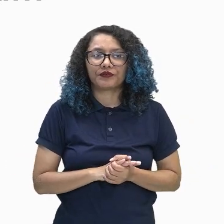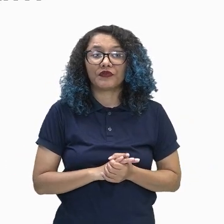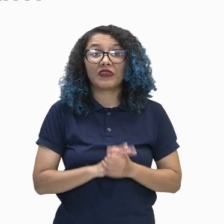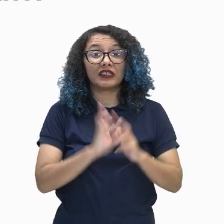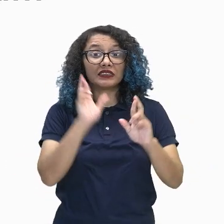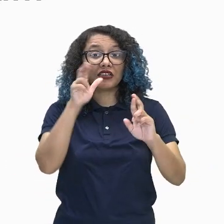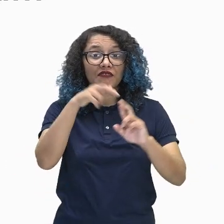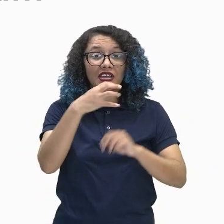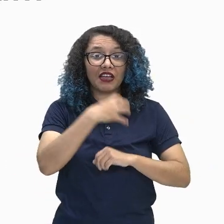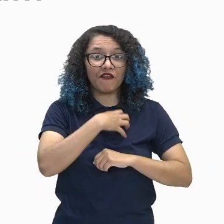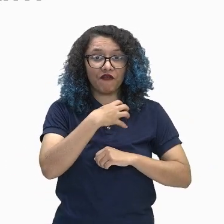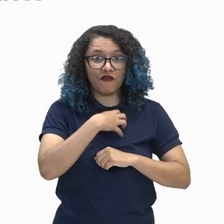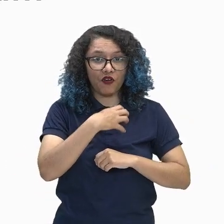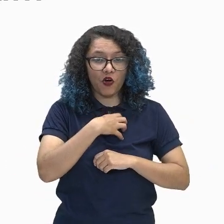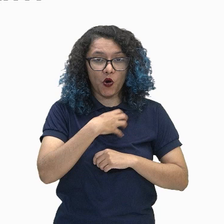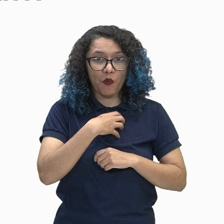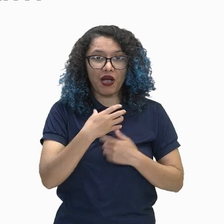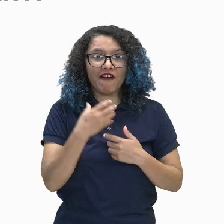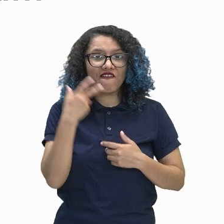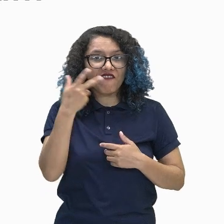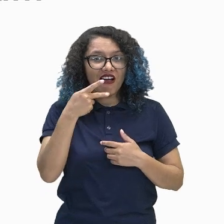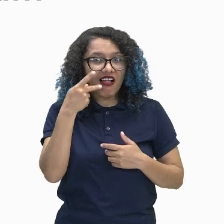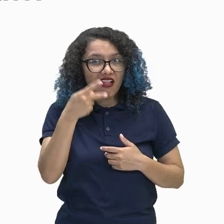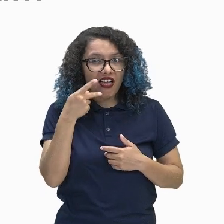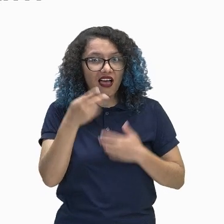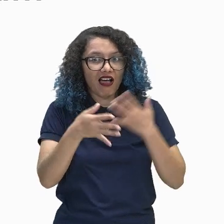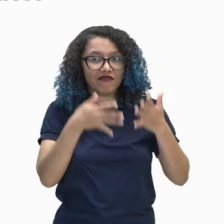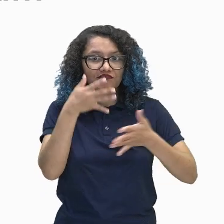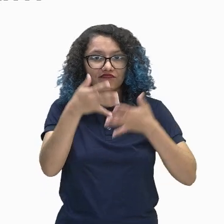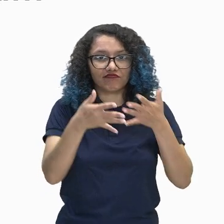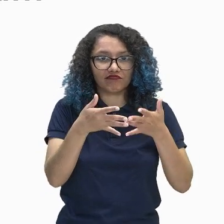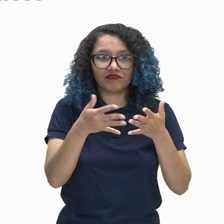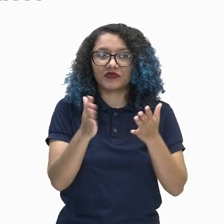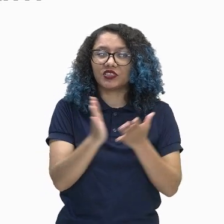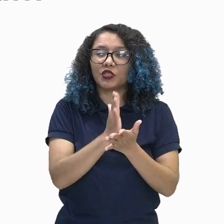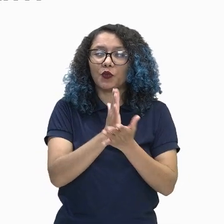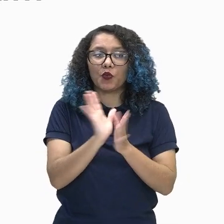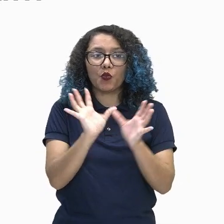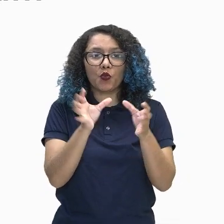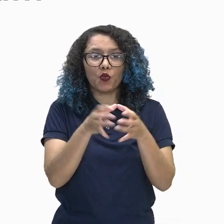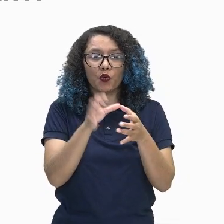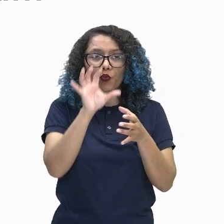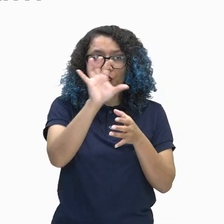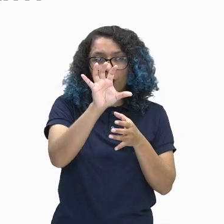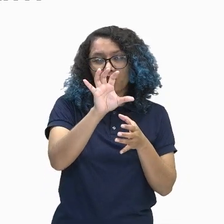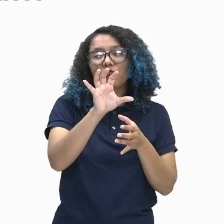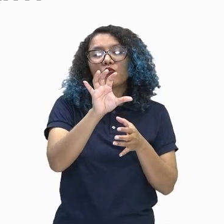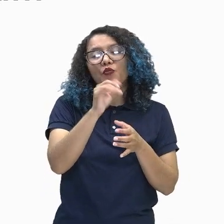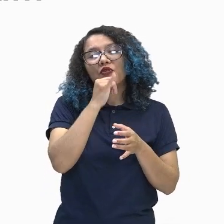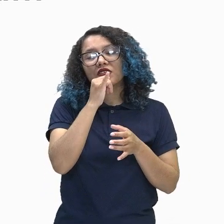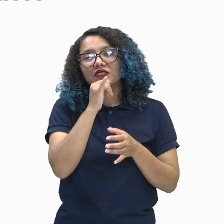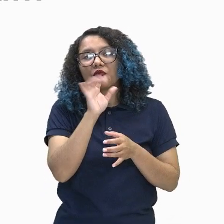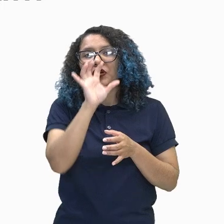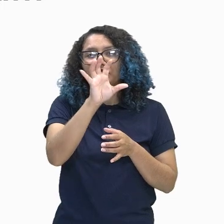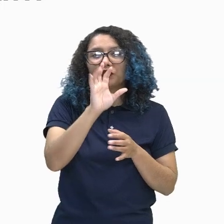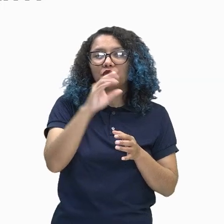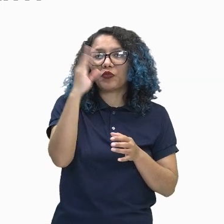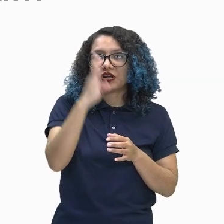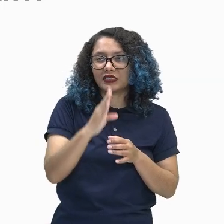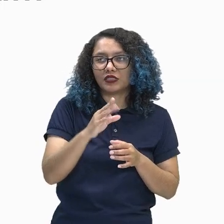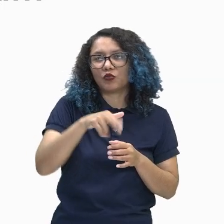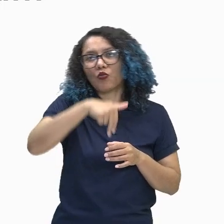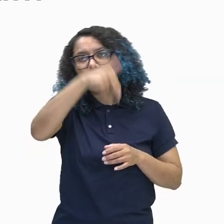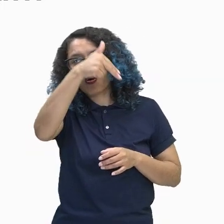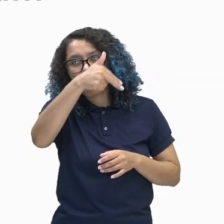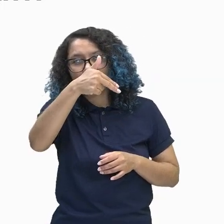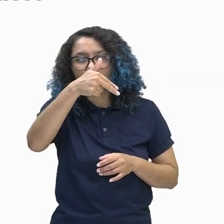modo de falar dos habitantes de uma determinada região, ou seja, uma região do Brasil, região norte, região sul,